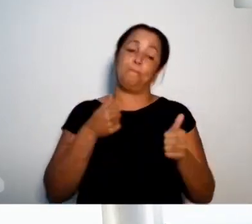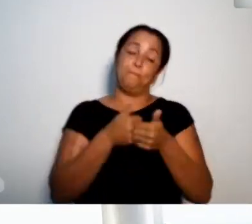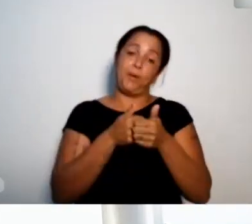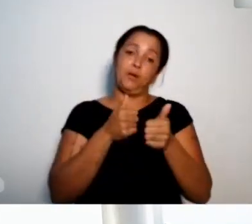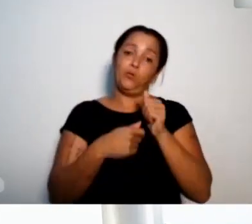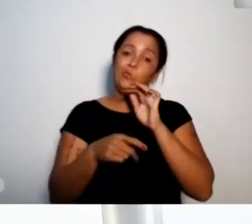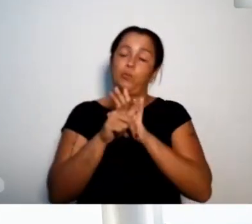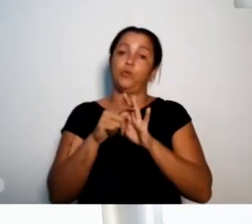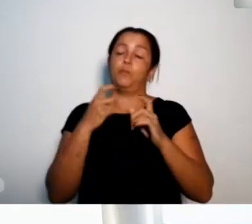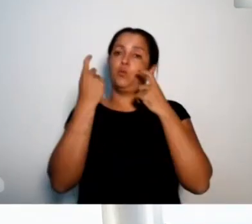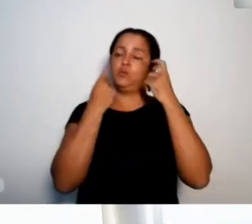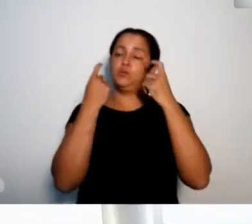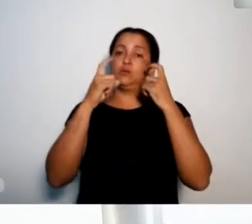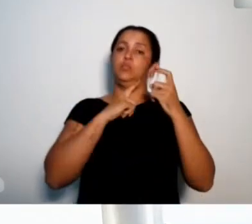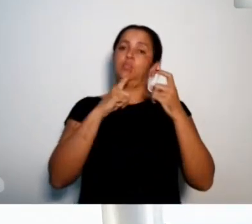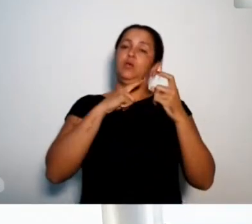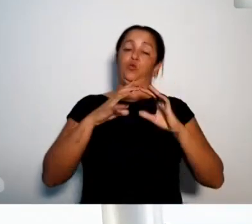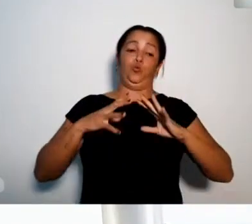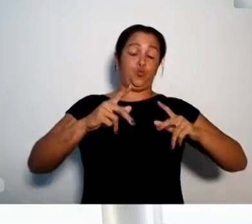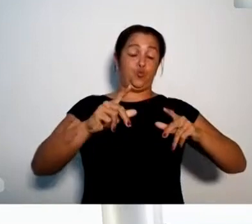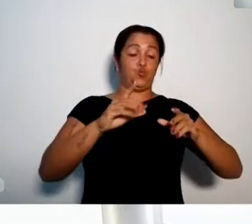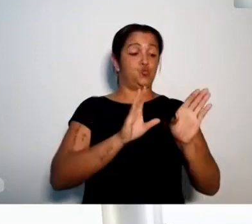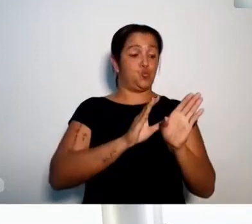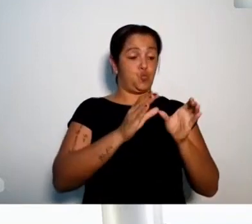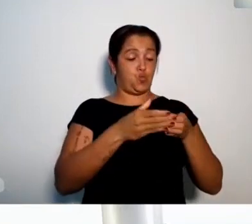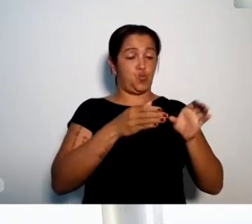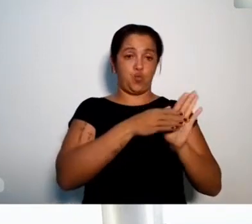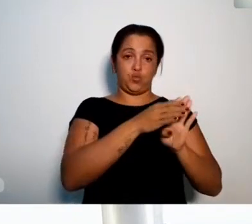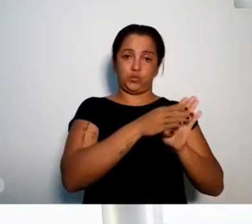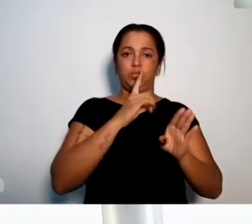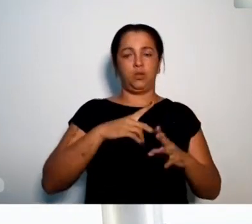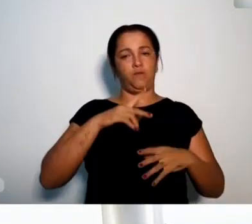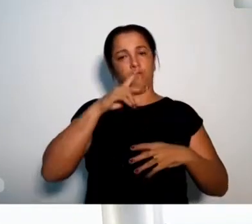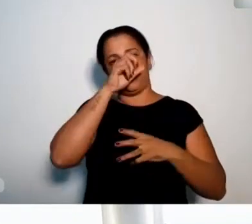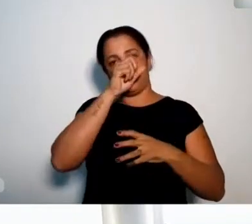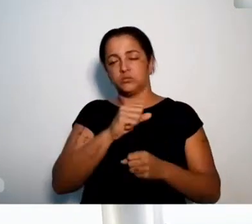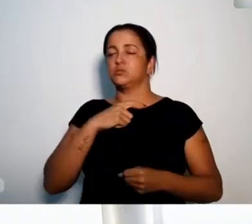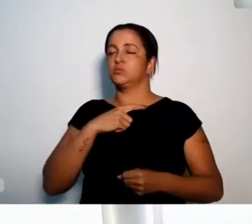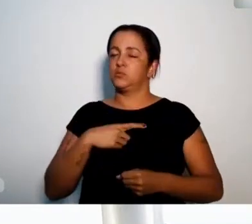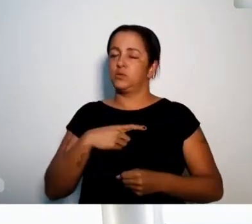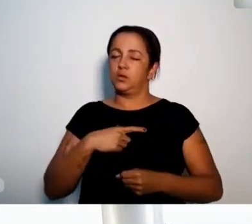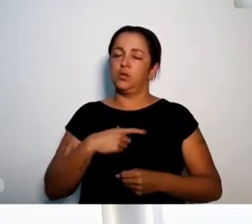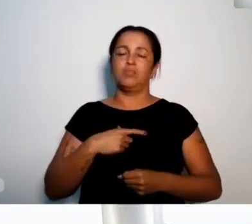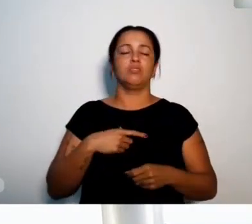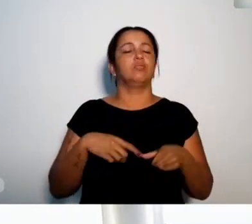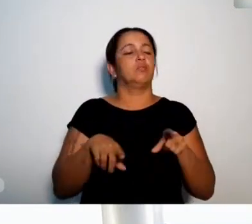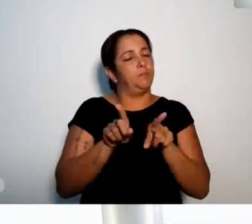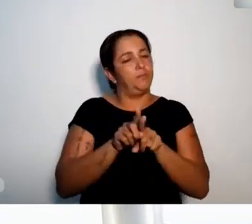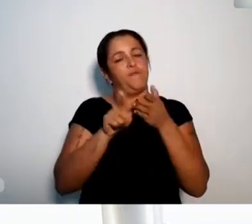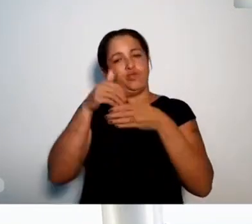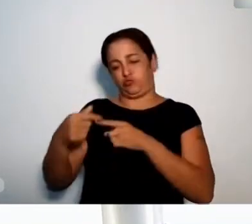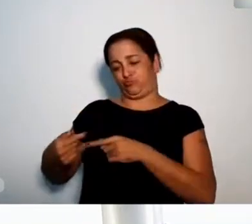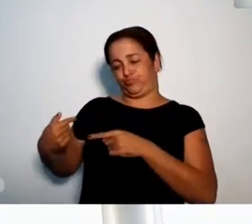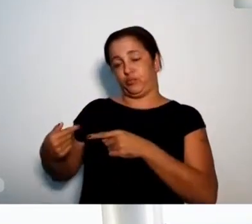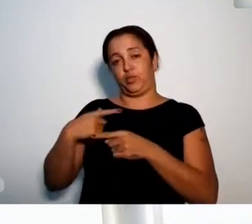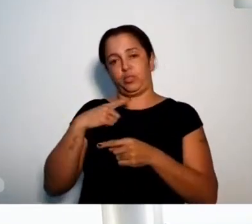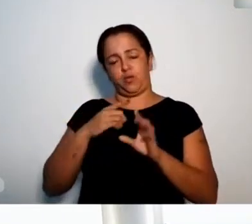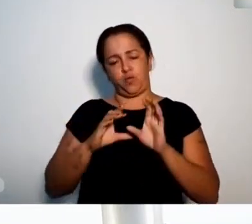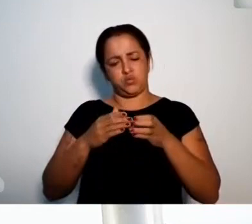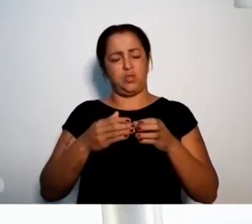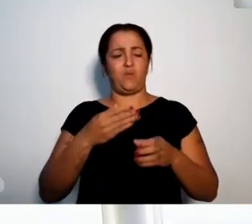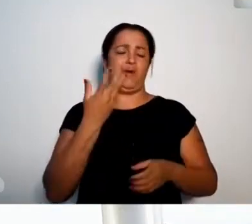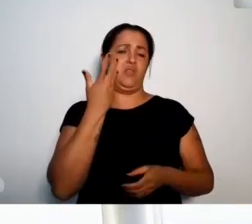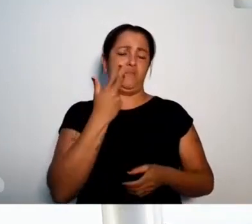os conselhos têm essa grande força, inclusive o conselho que votamos anteriormente, o conselho dos animais, o conselho